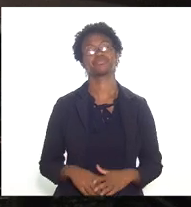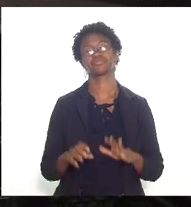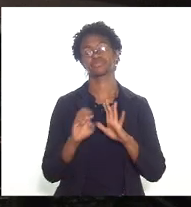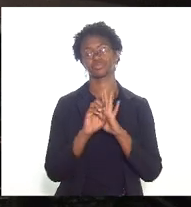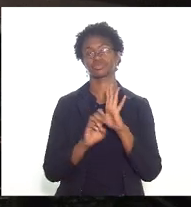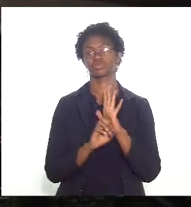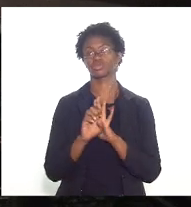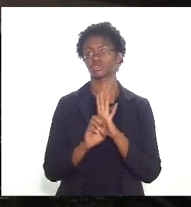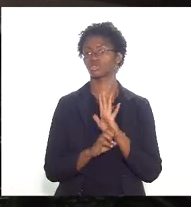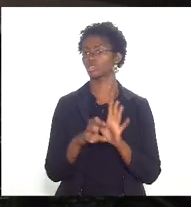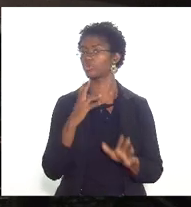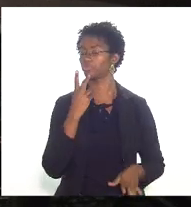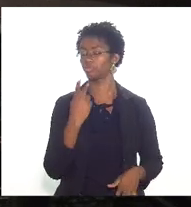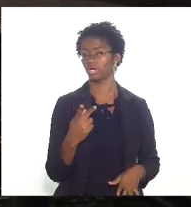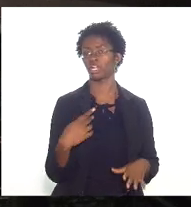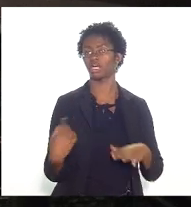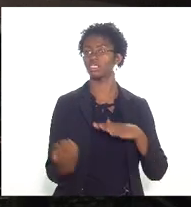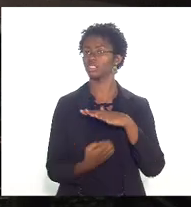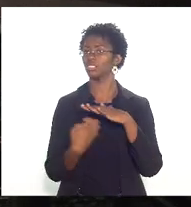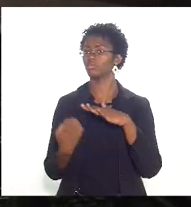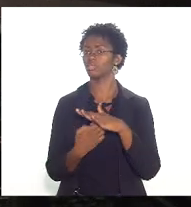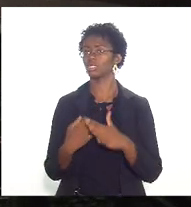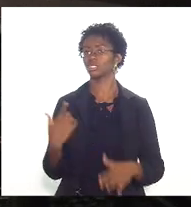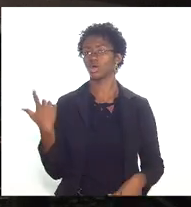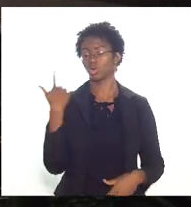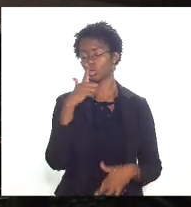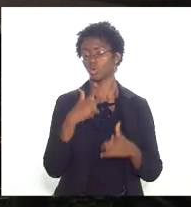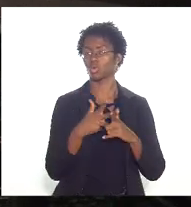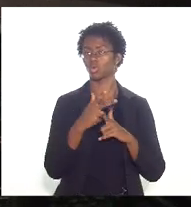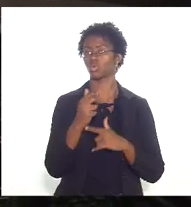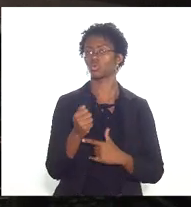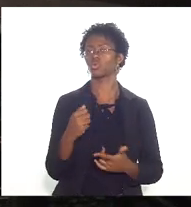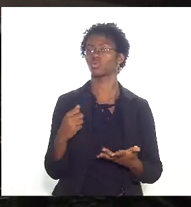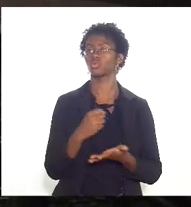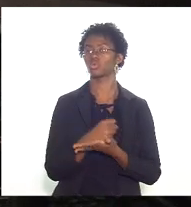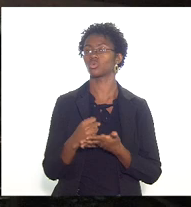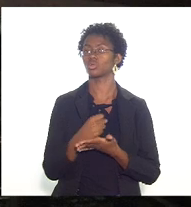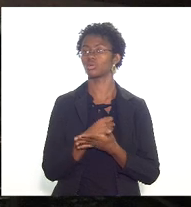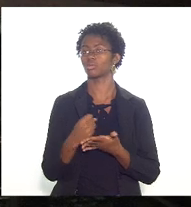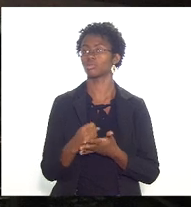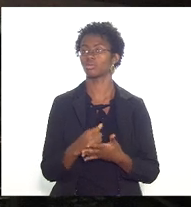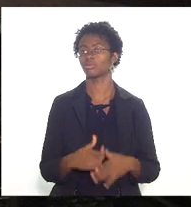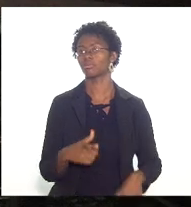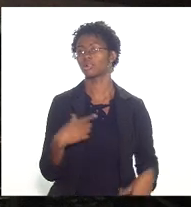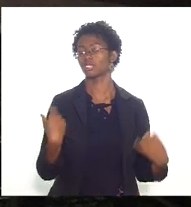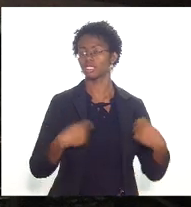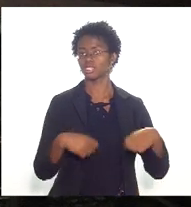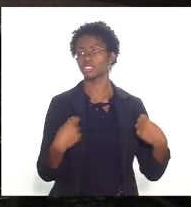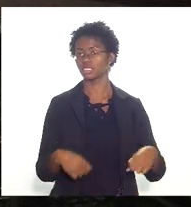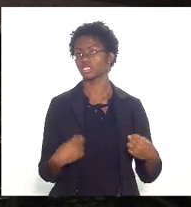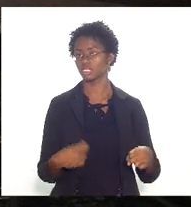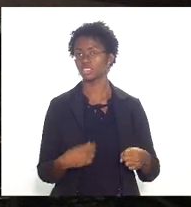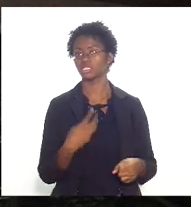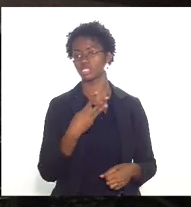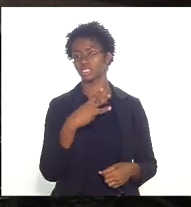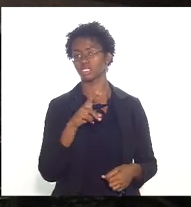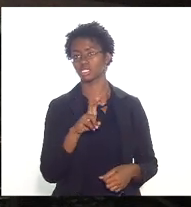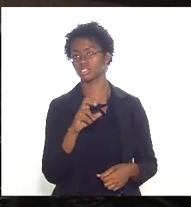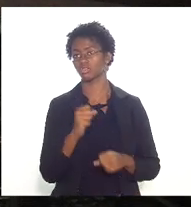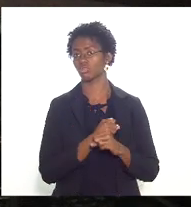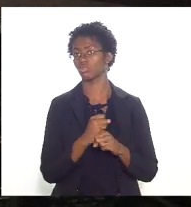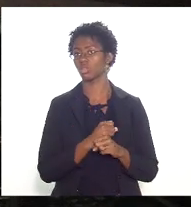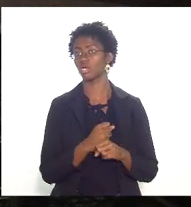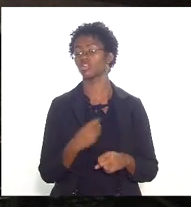fala que essas empresas que ganharem o contrato senhores tem que mexer longo de 35 anos um bilhão e 800 milhões obra da